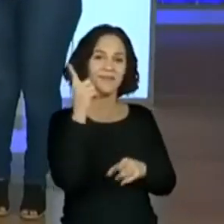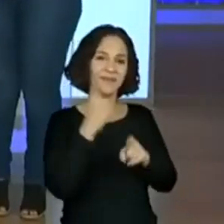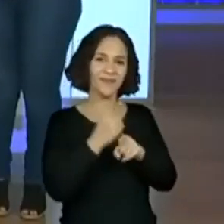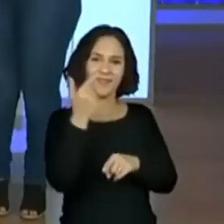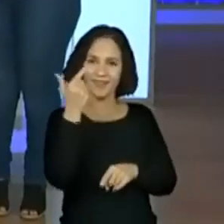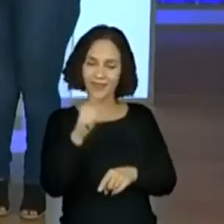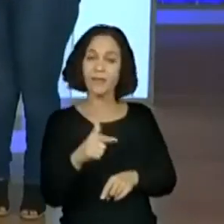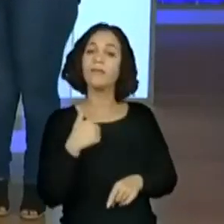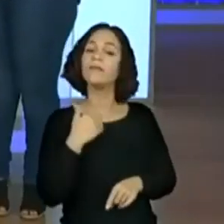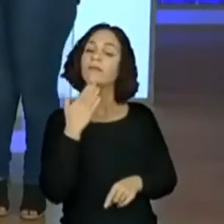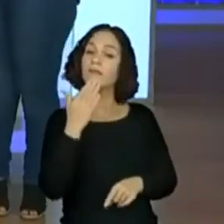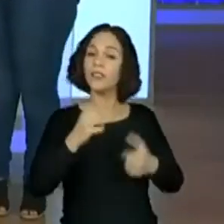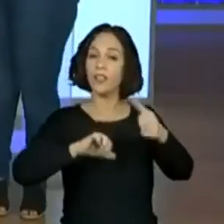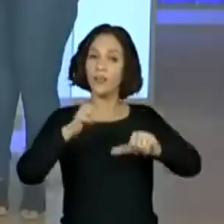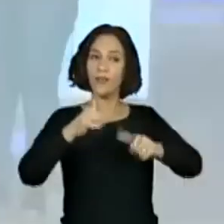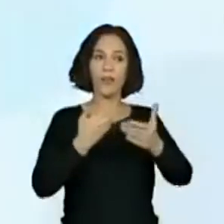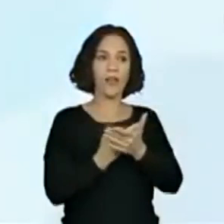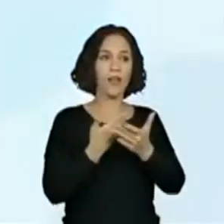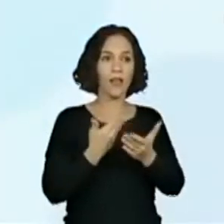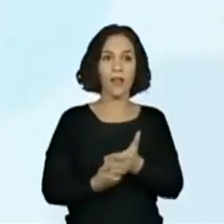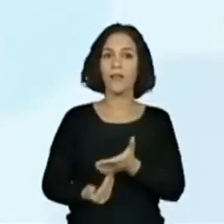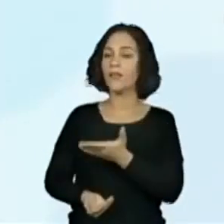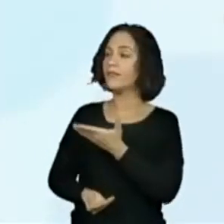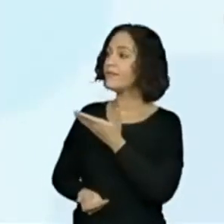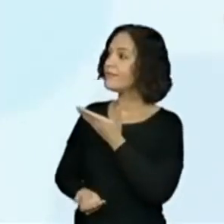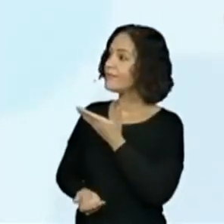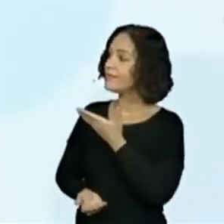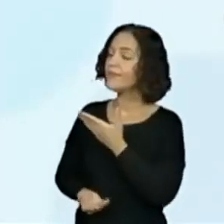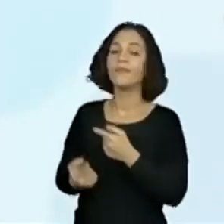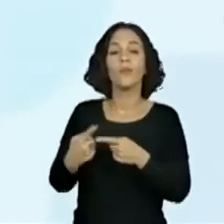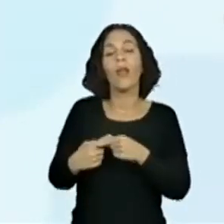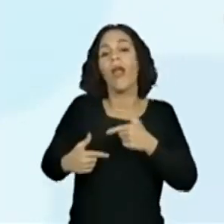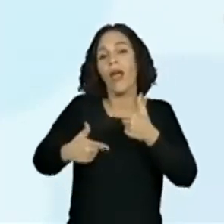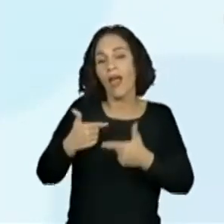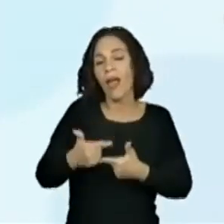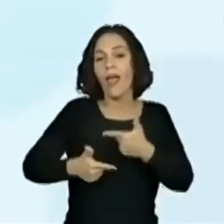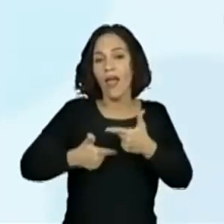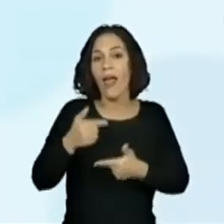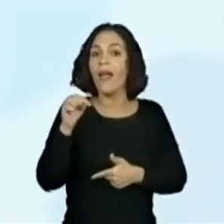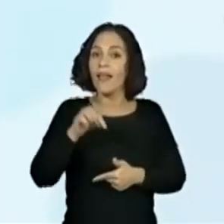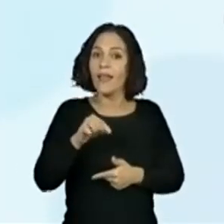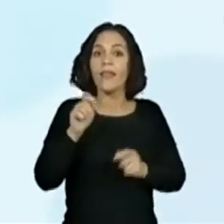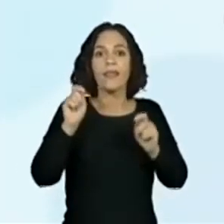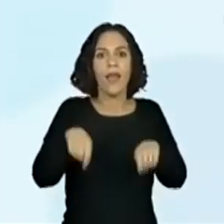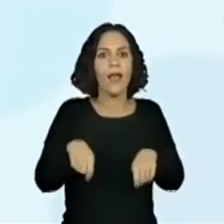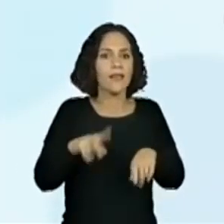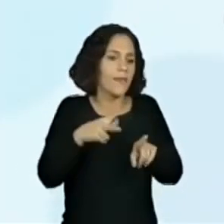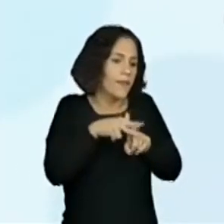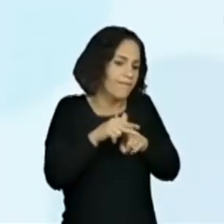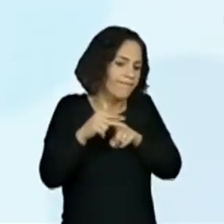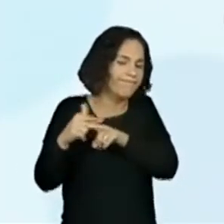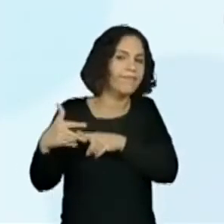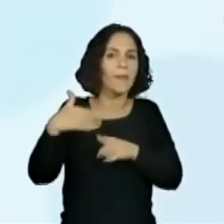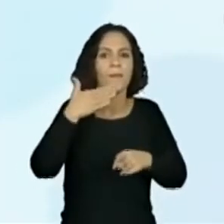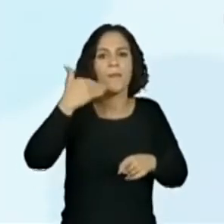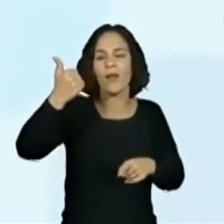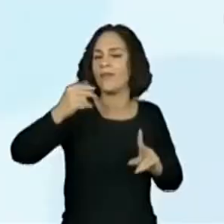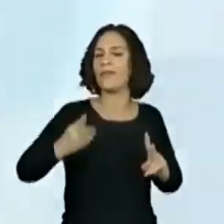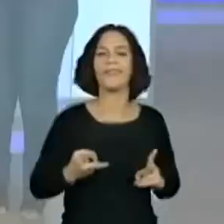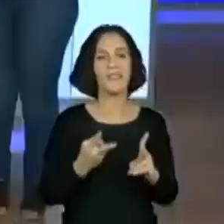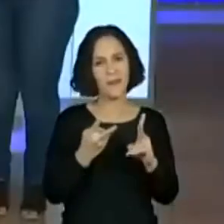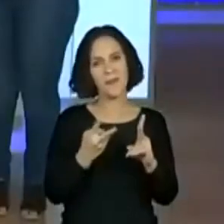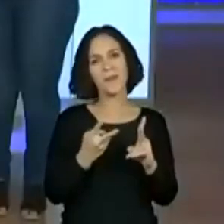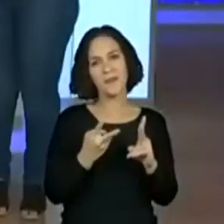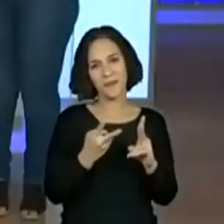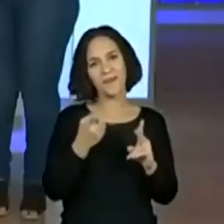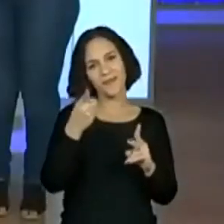gente pede para vocês fazerem a avaliação, porque todo o trabalho nosso, ele pode ser sempre melhorado e acrescentado com